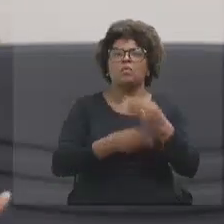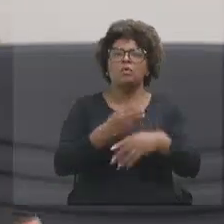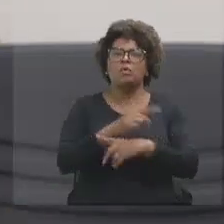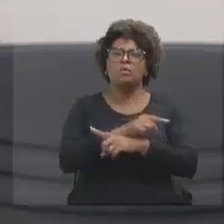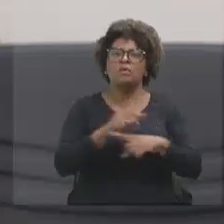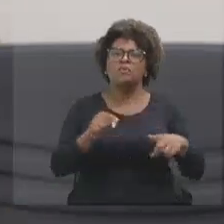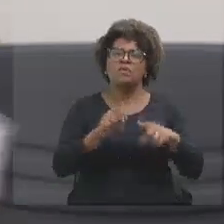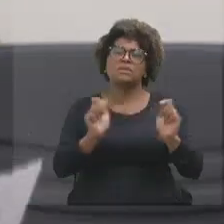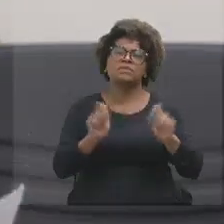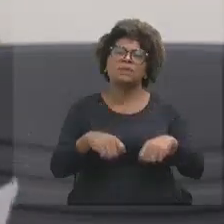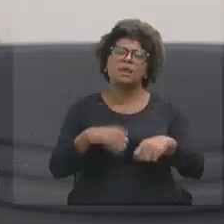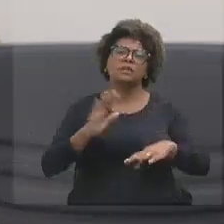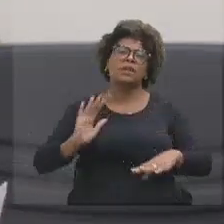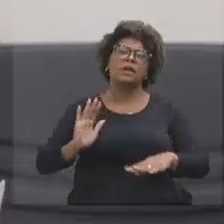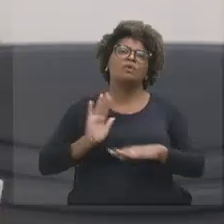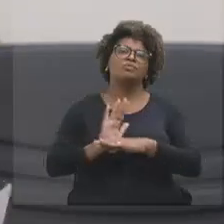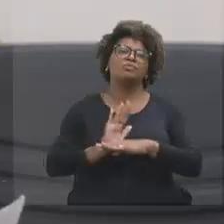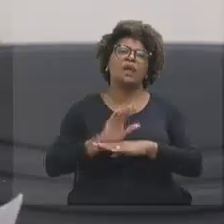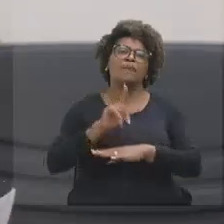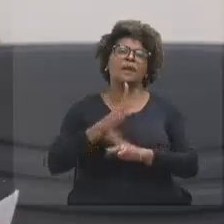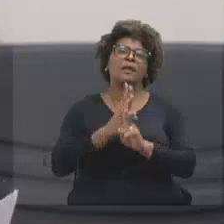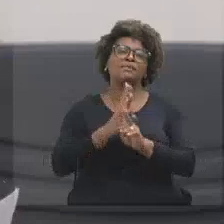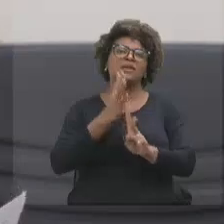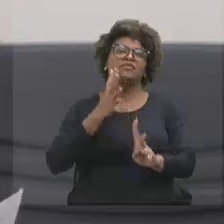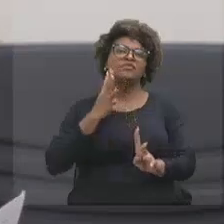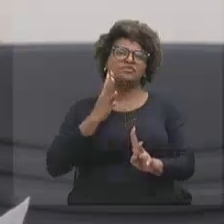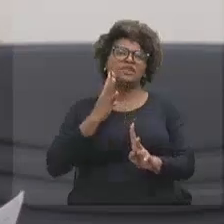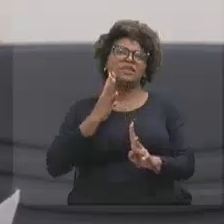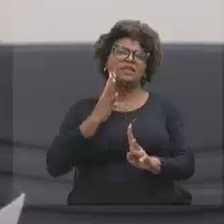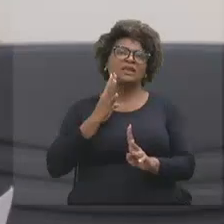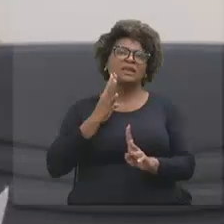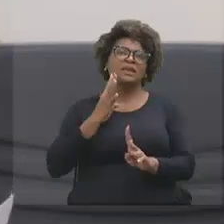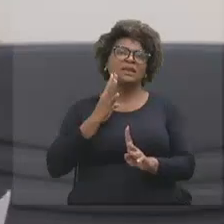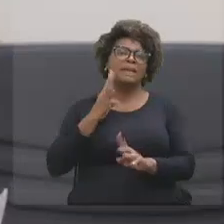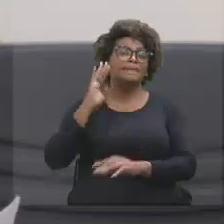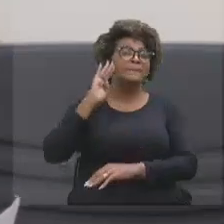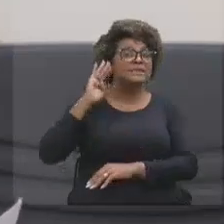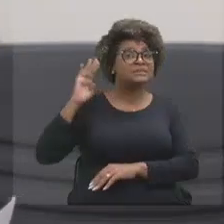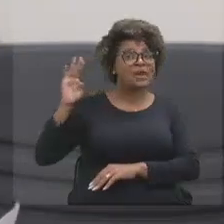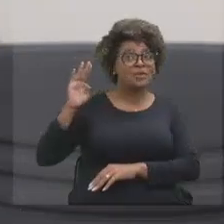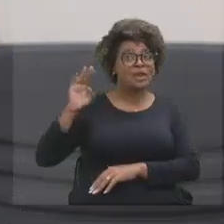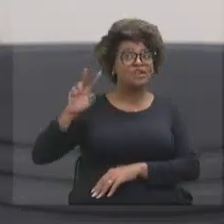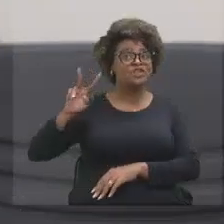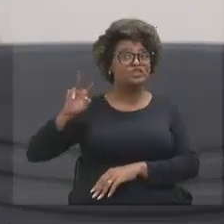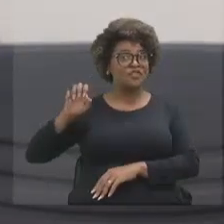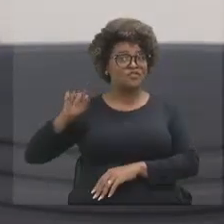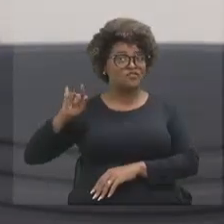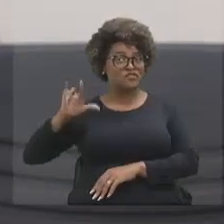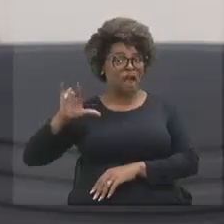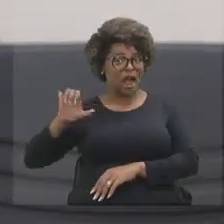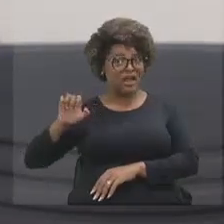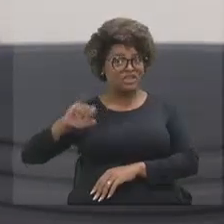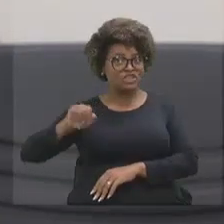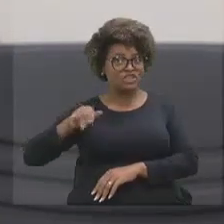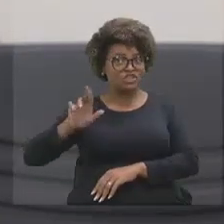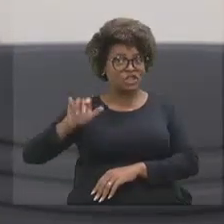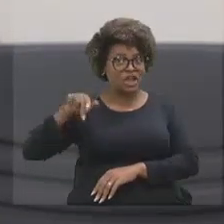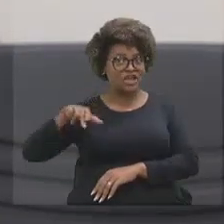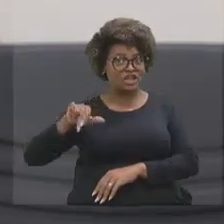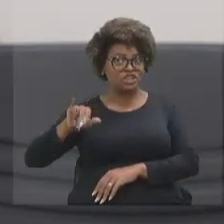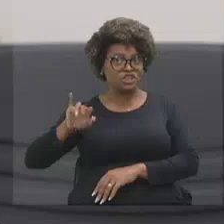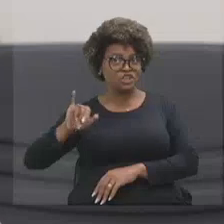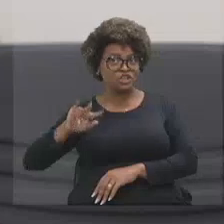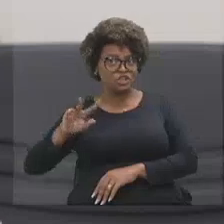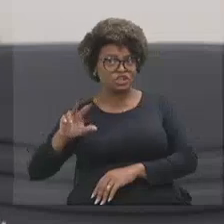contribuir para essa fila de exames provavelmente no Vale do Jequitinhonha onde eu tenho acompanhado as Comunidades Quilombolas é igual